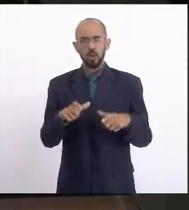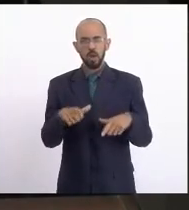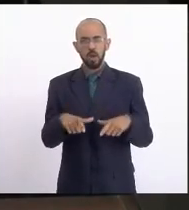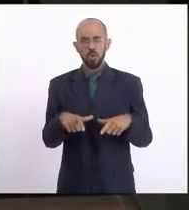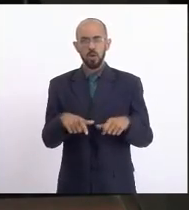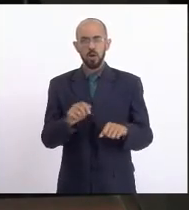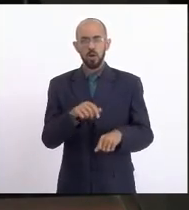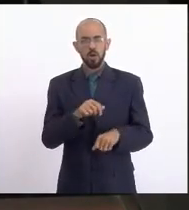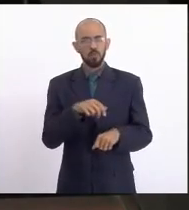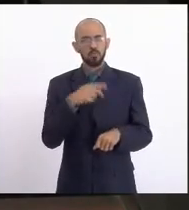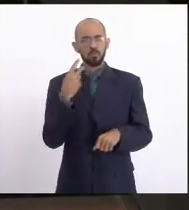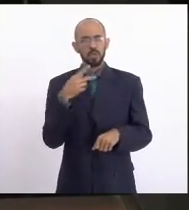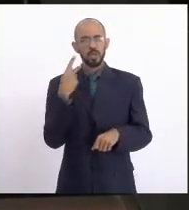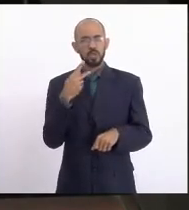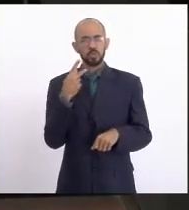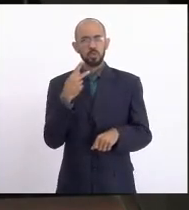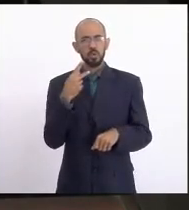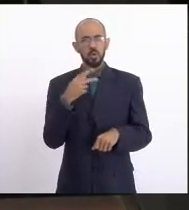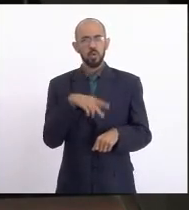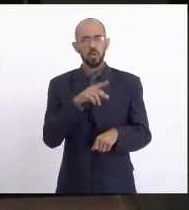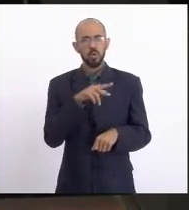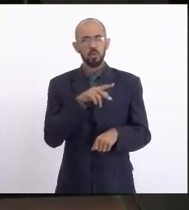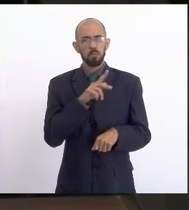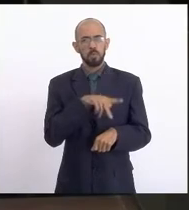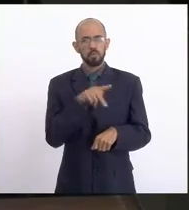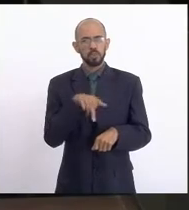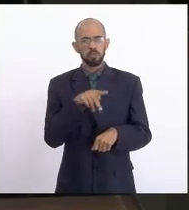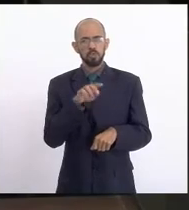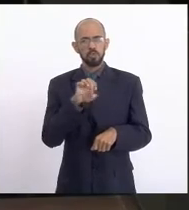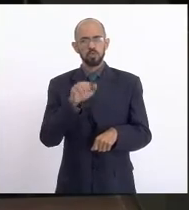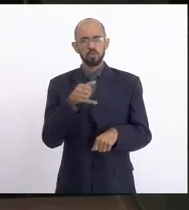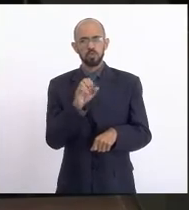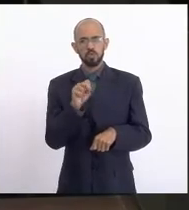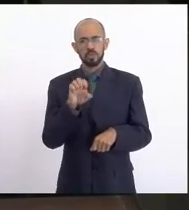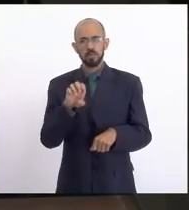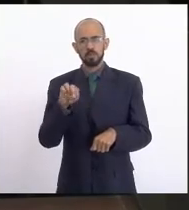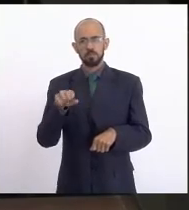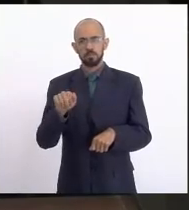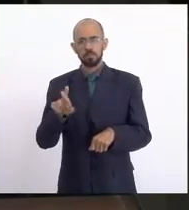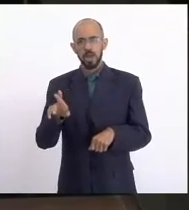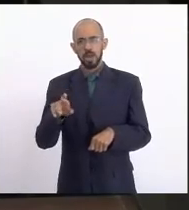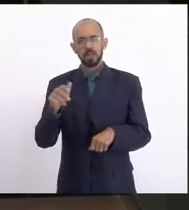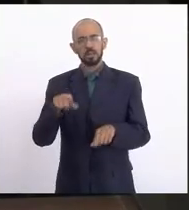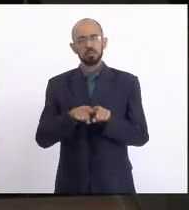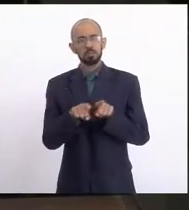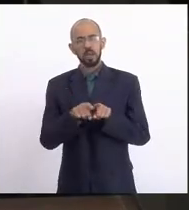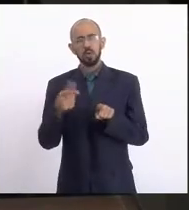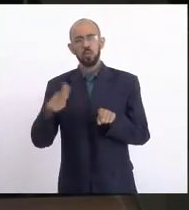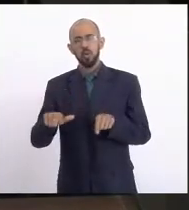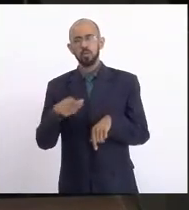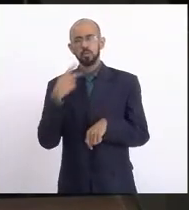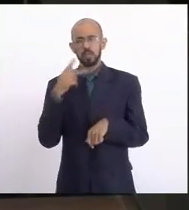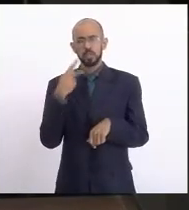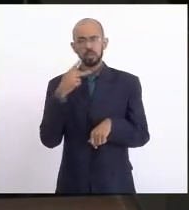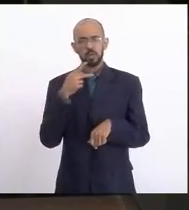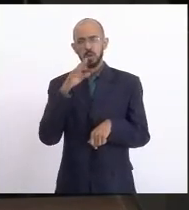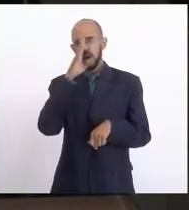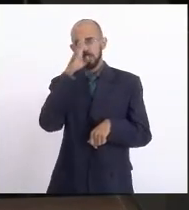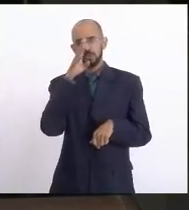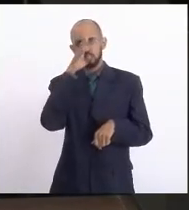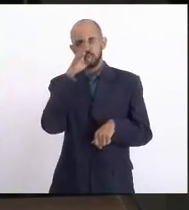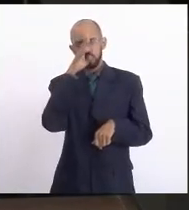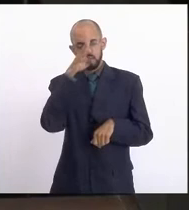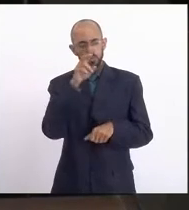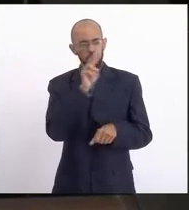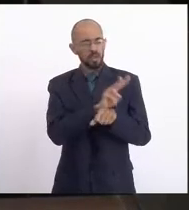professor Josemar, ao vereador Romário Regis. É um absurdo que eles sejam sancionados por defender o interesse dos profissionais